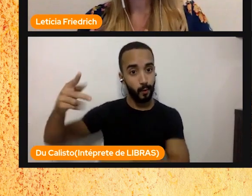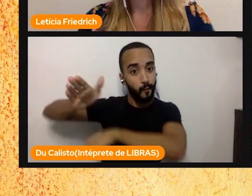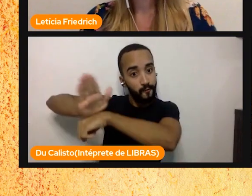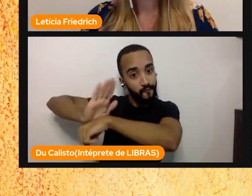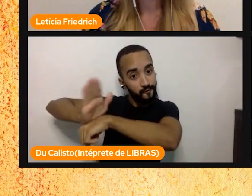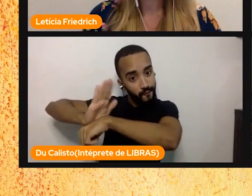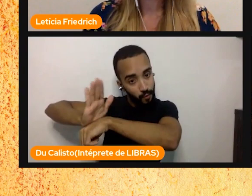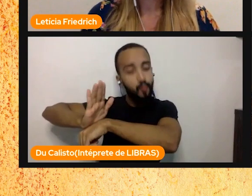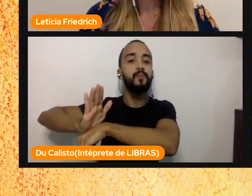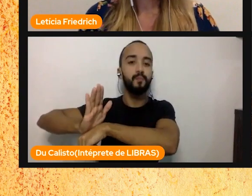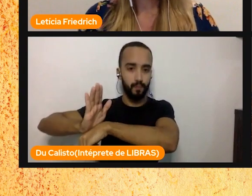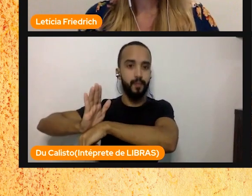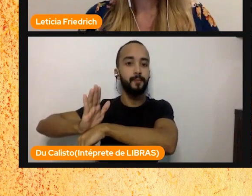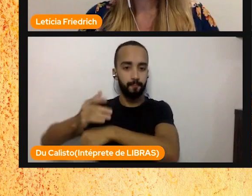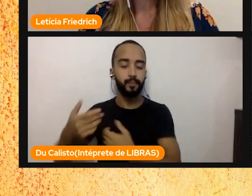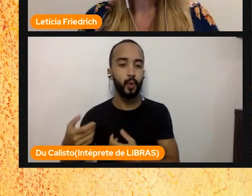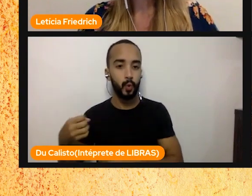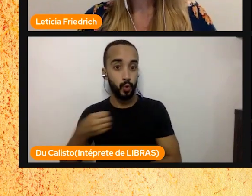trazendo essa